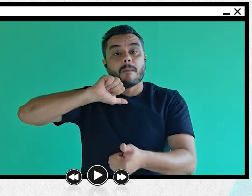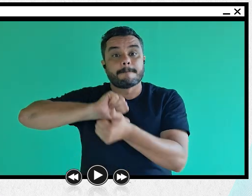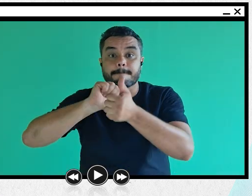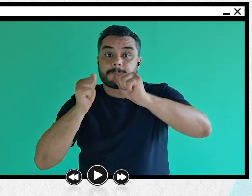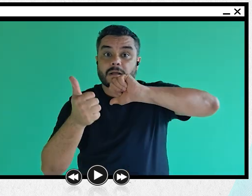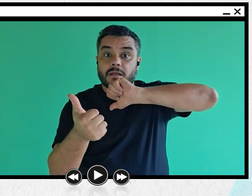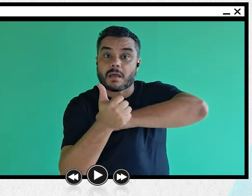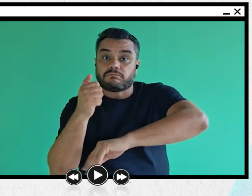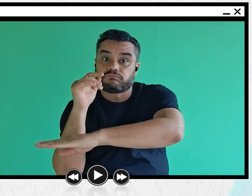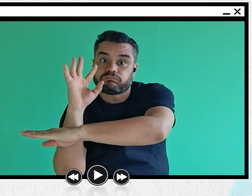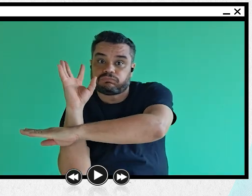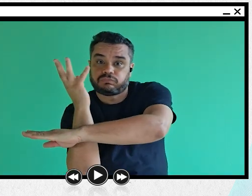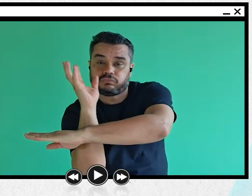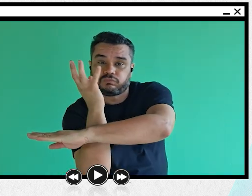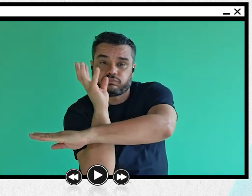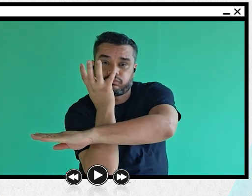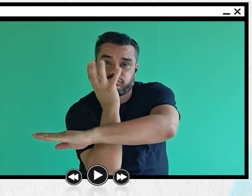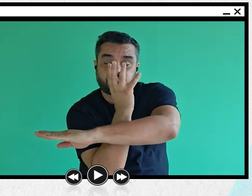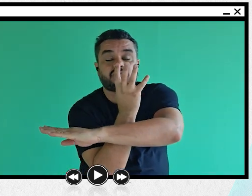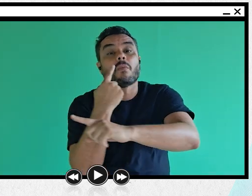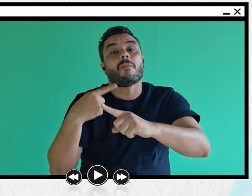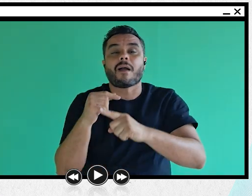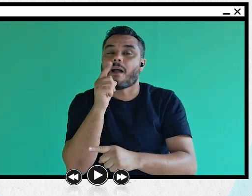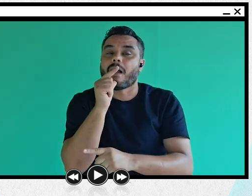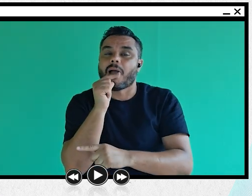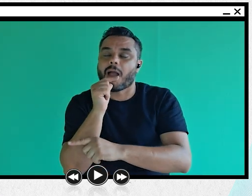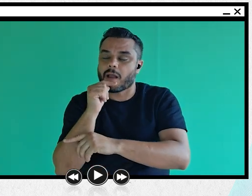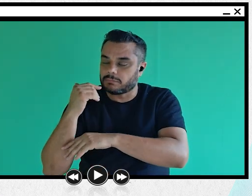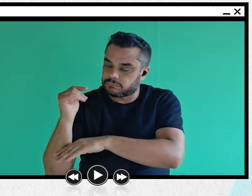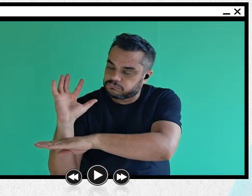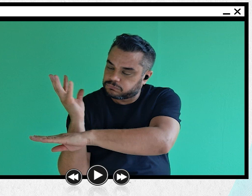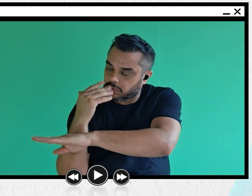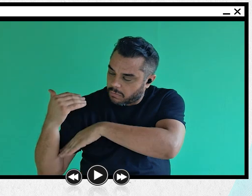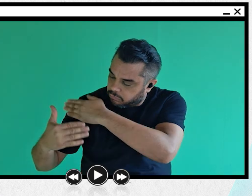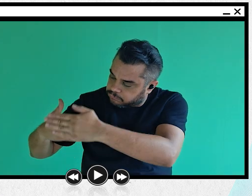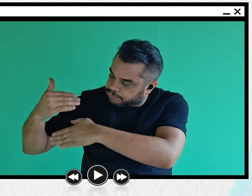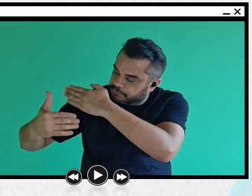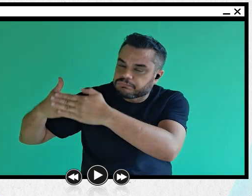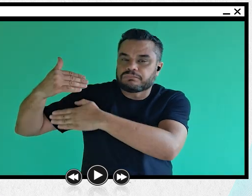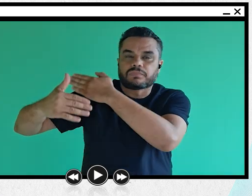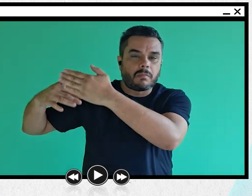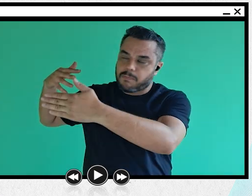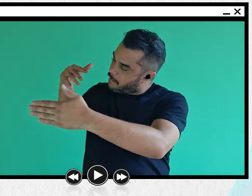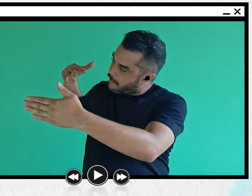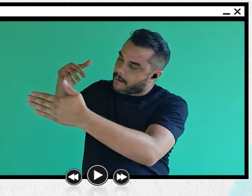a esses ambientes saturados com água. Elas se desenvolveram, né, durante milhões e milhões de anos,